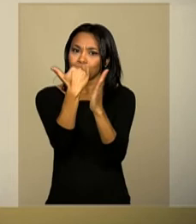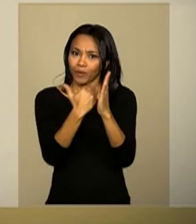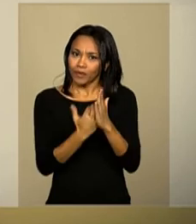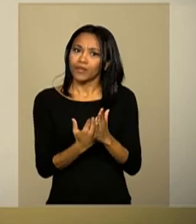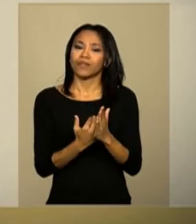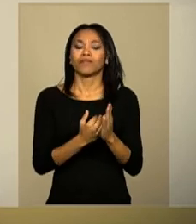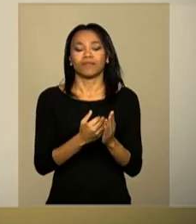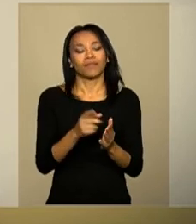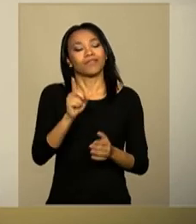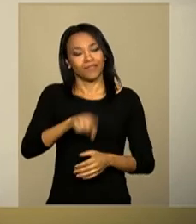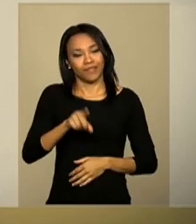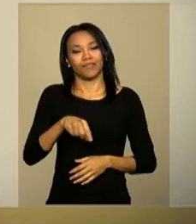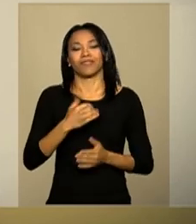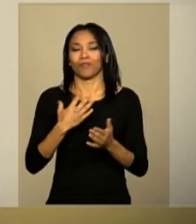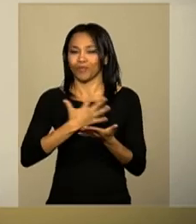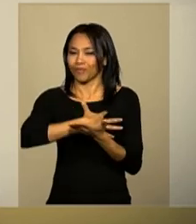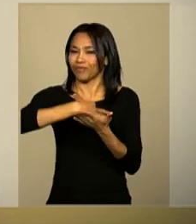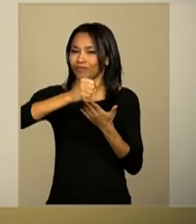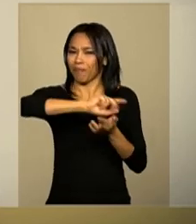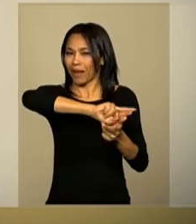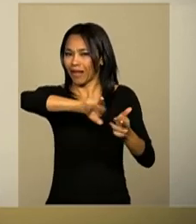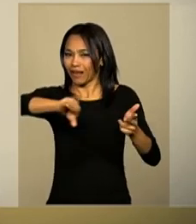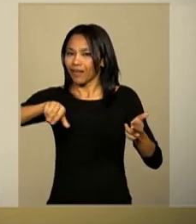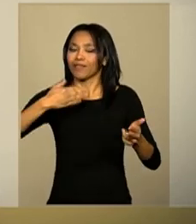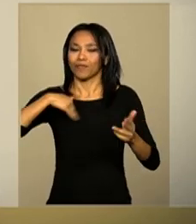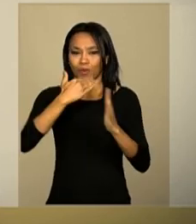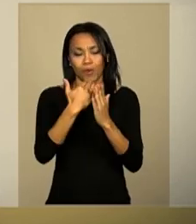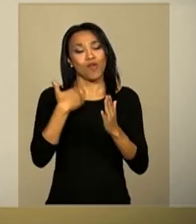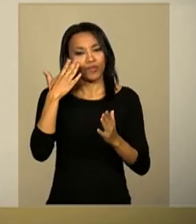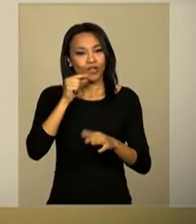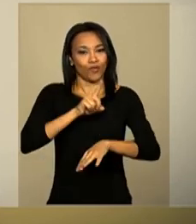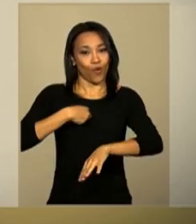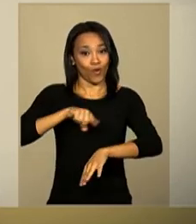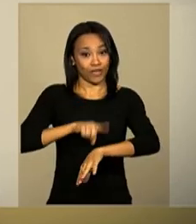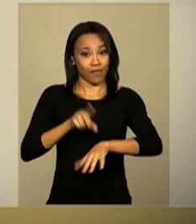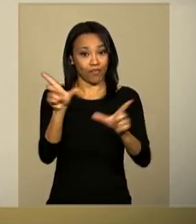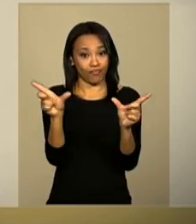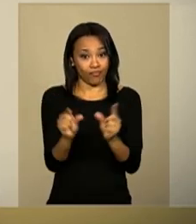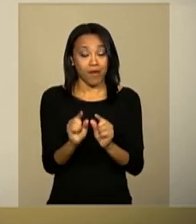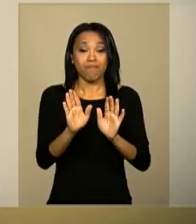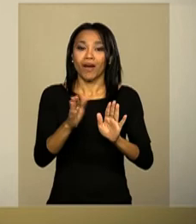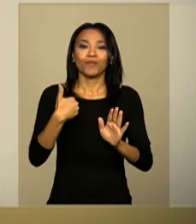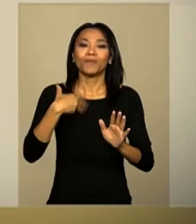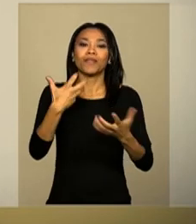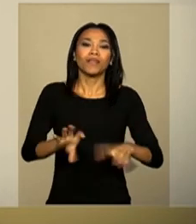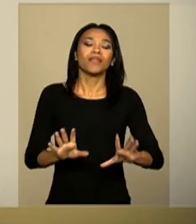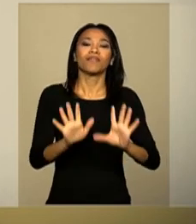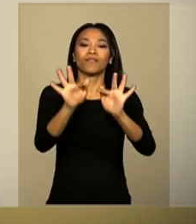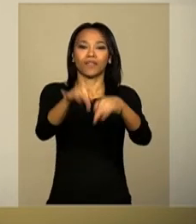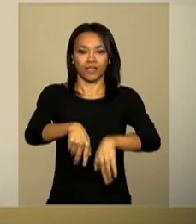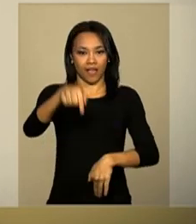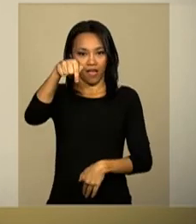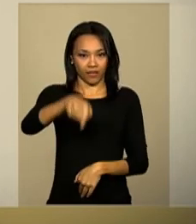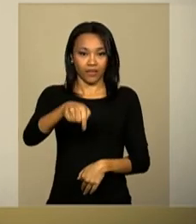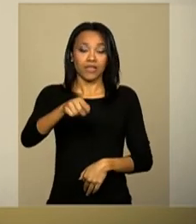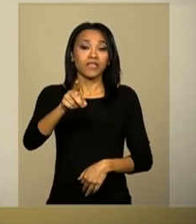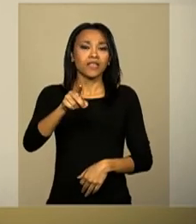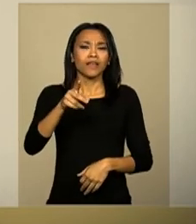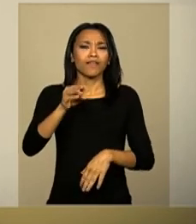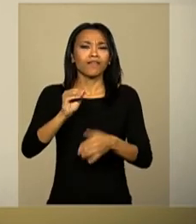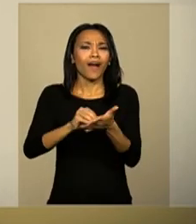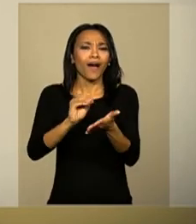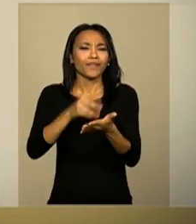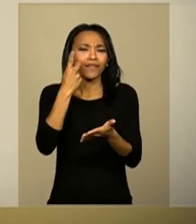são muitos avanços sim Max eu sei que o nosso tempo é curto mas eu não queria terminar o programa Sem